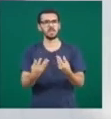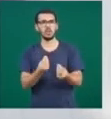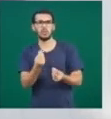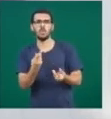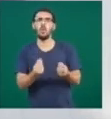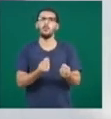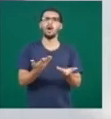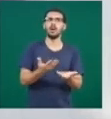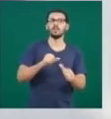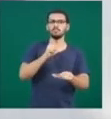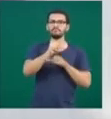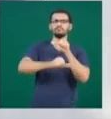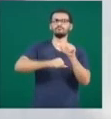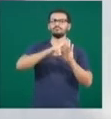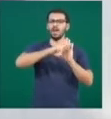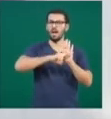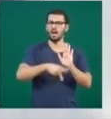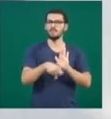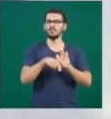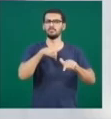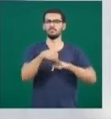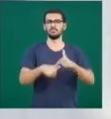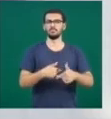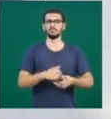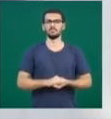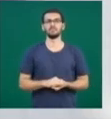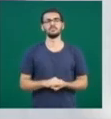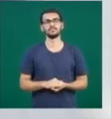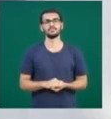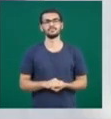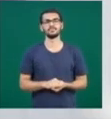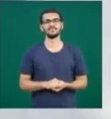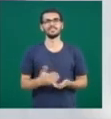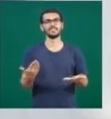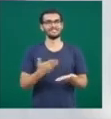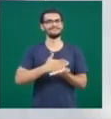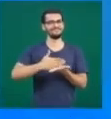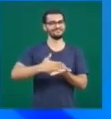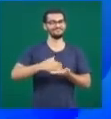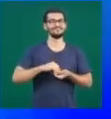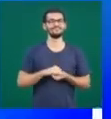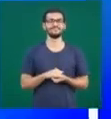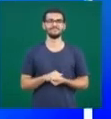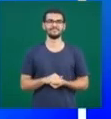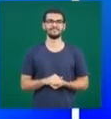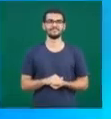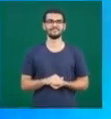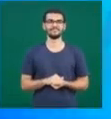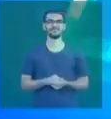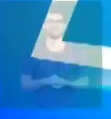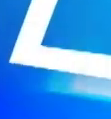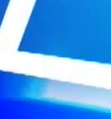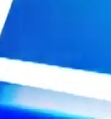novas regras que entram em vigor no próximo sábado. O TV Notícias começa agora.